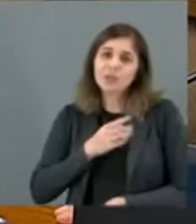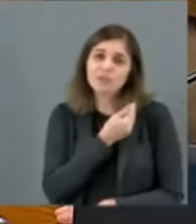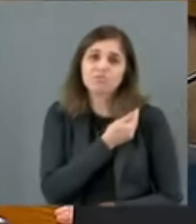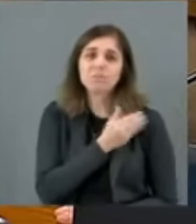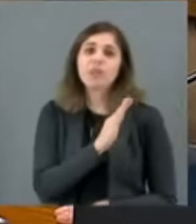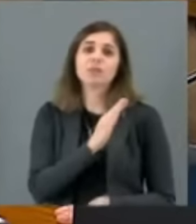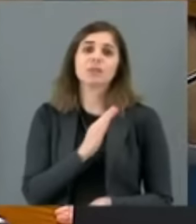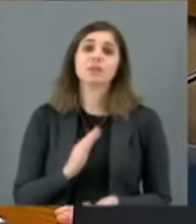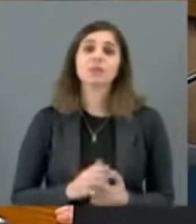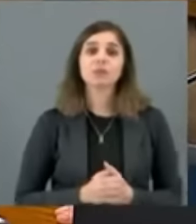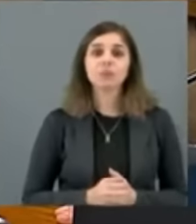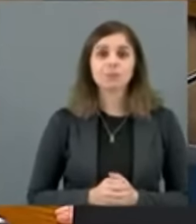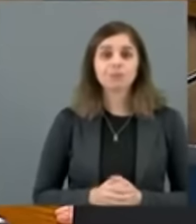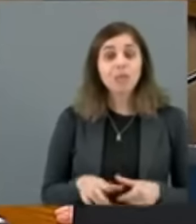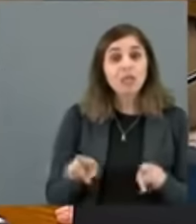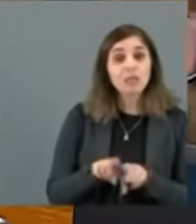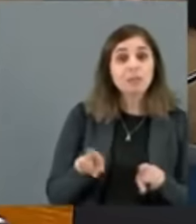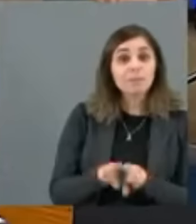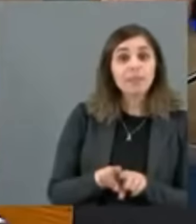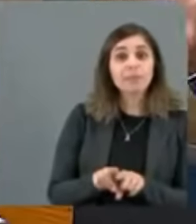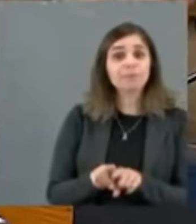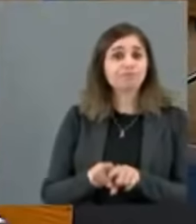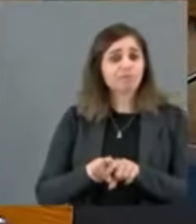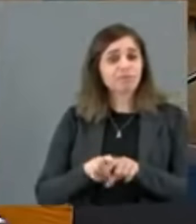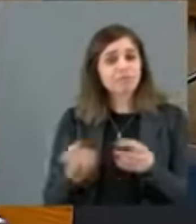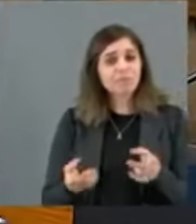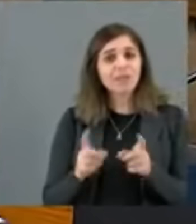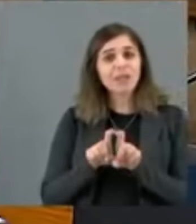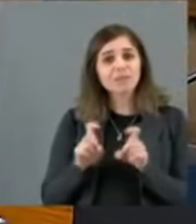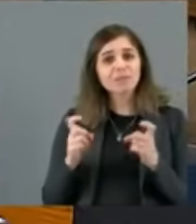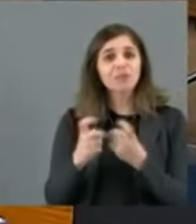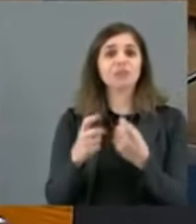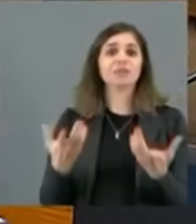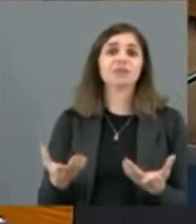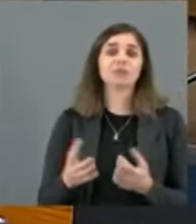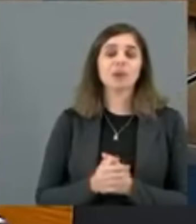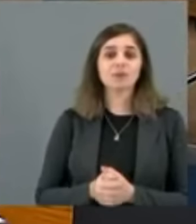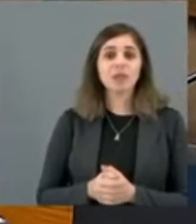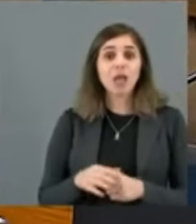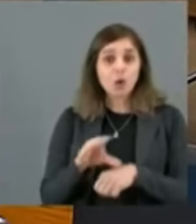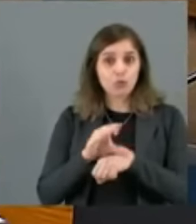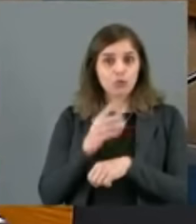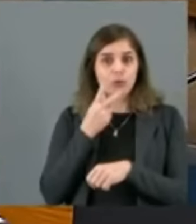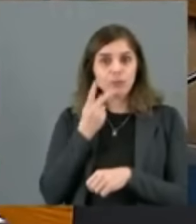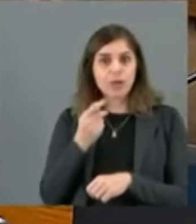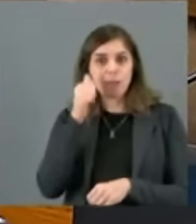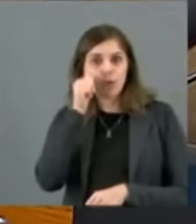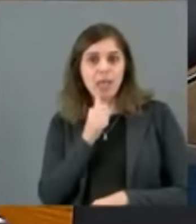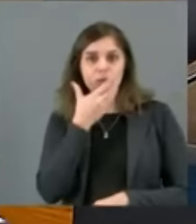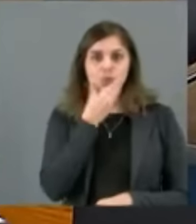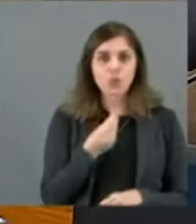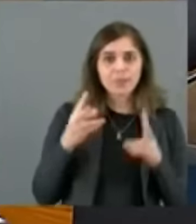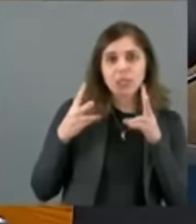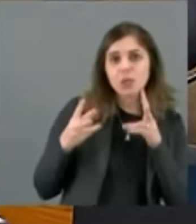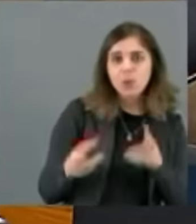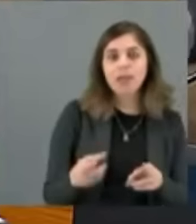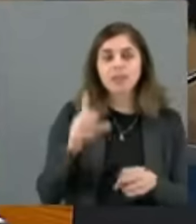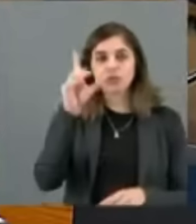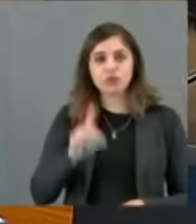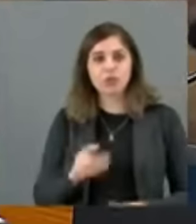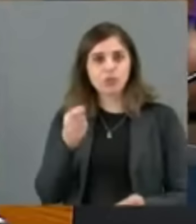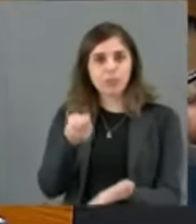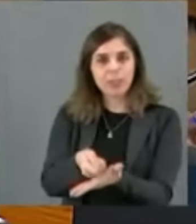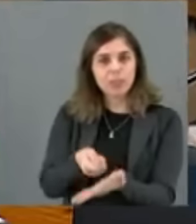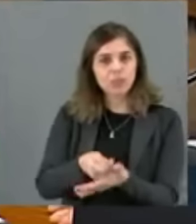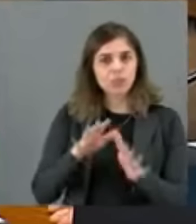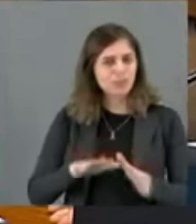temos um Brasil que é sexista. Que a própria Constituição fala que homens e mulheres são iguais em direitos e obrigações, mas que só agora, nesse governo, é